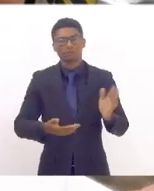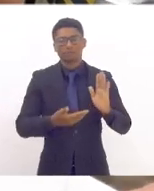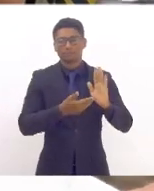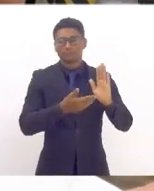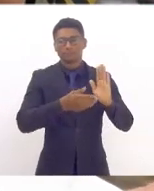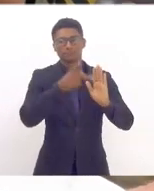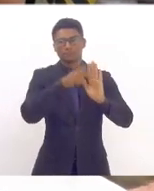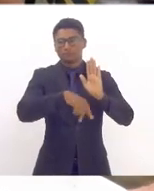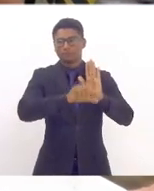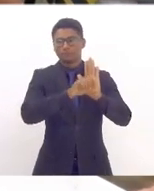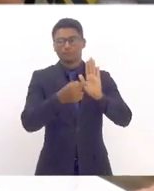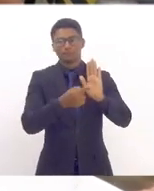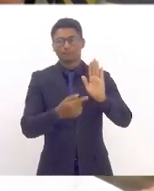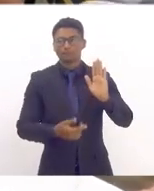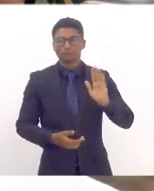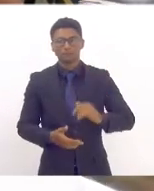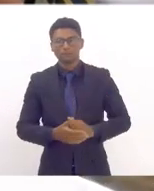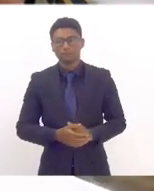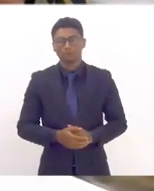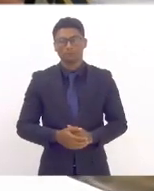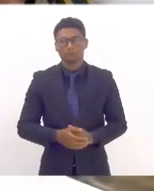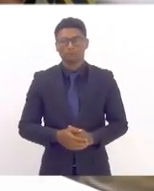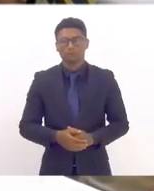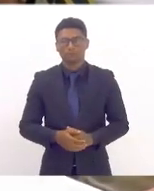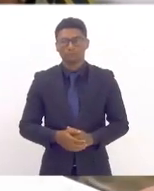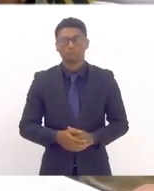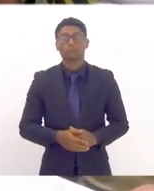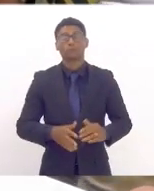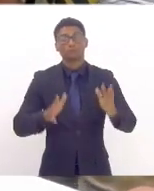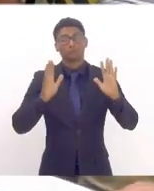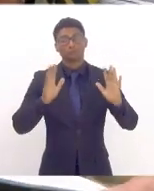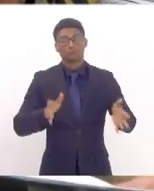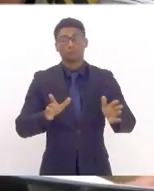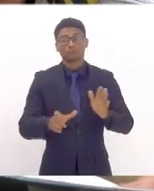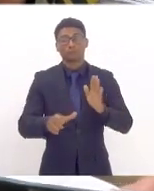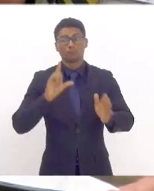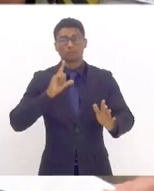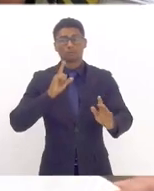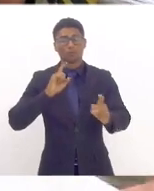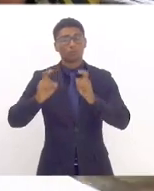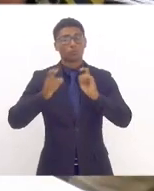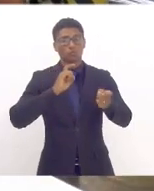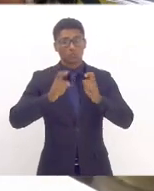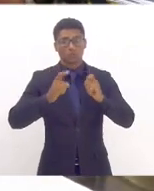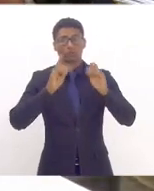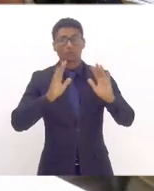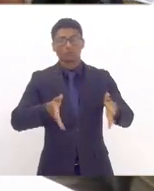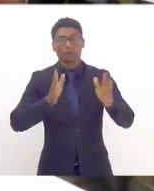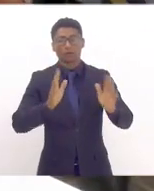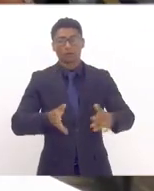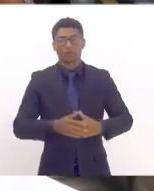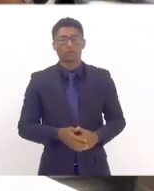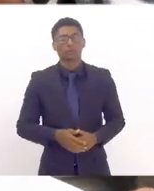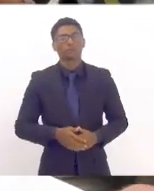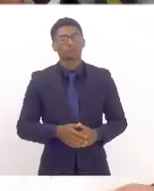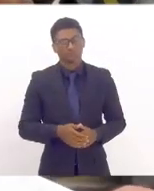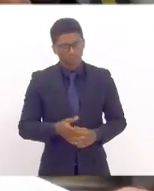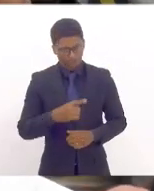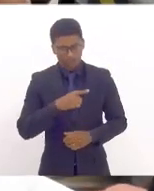já tínhamos discutido o mérito desse projeto intensamente